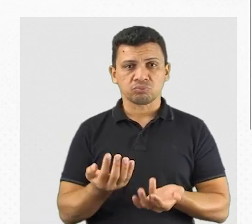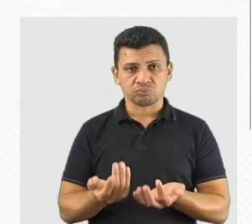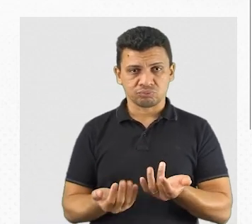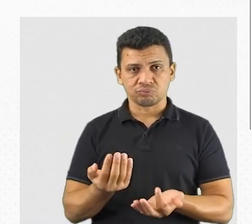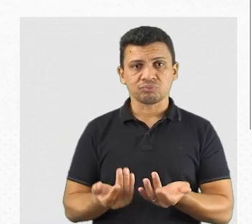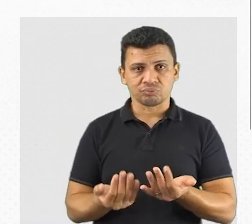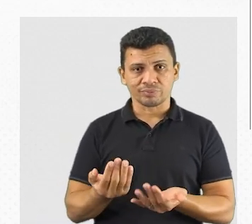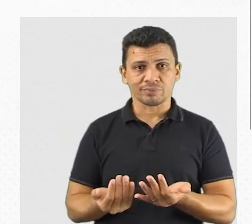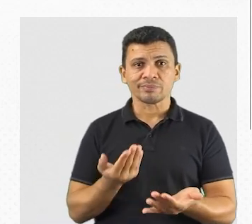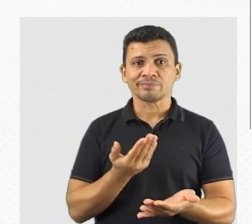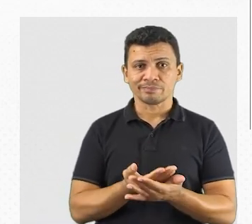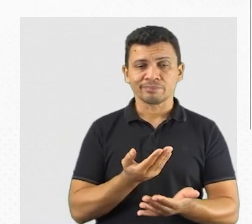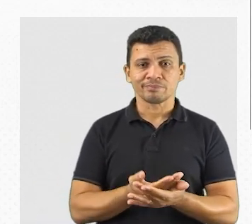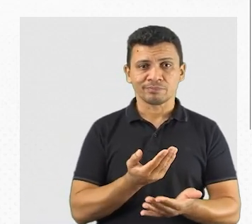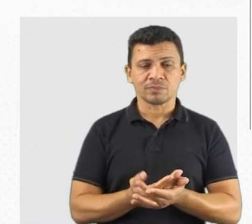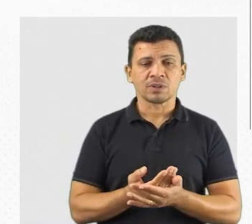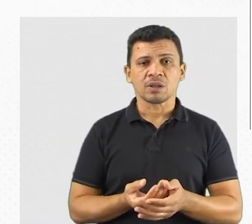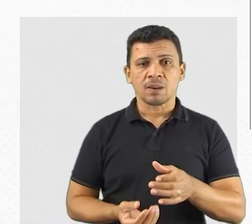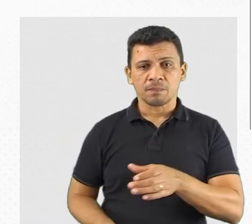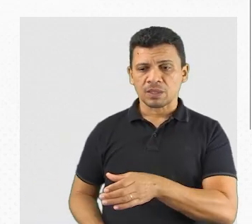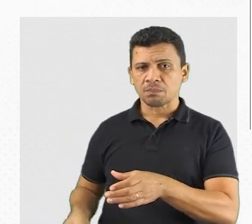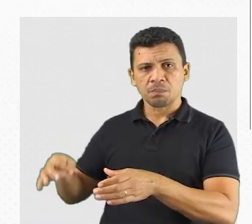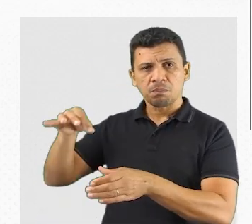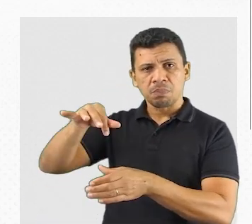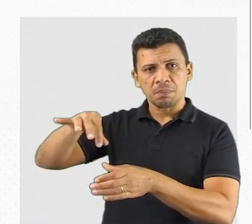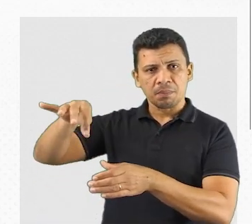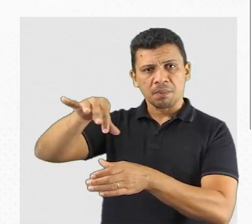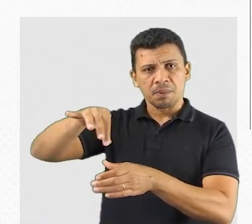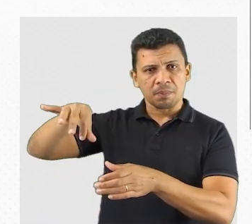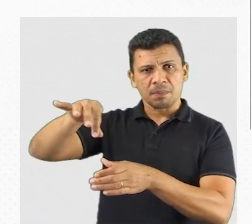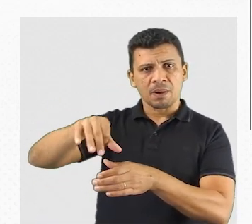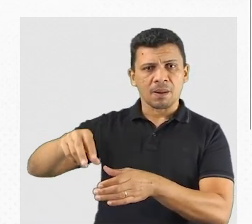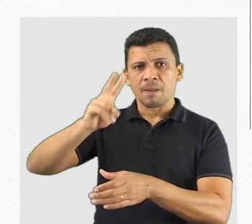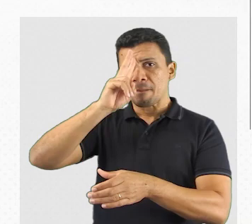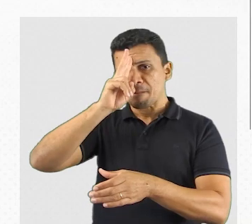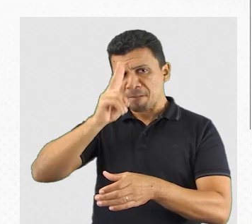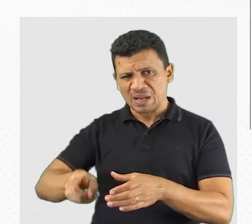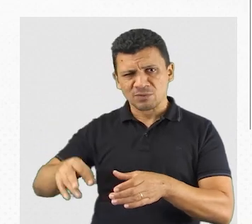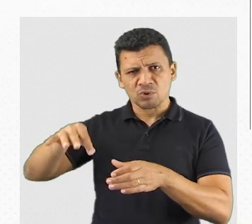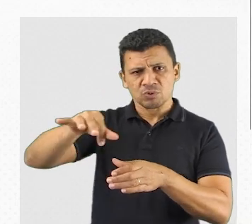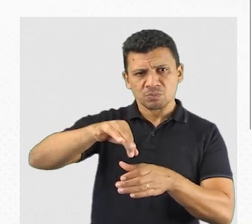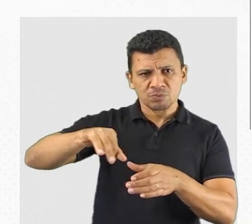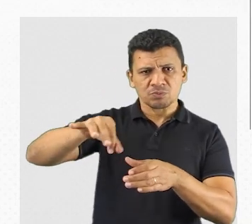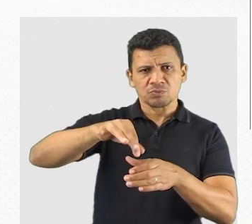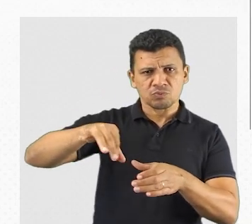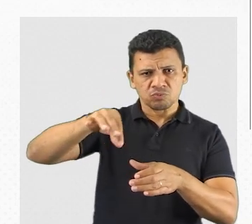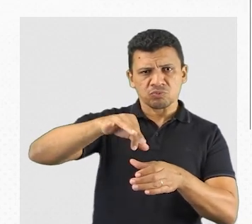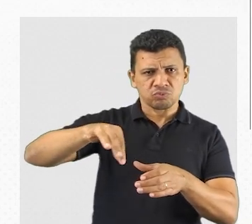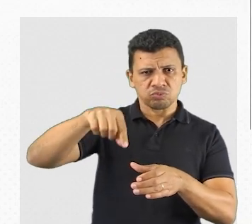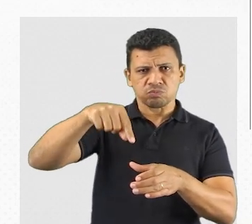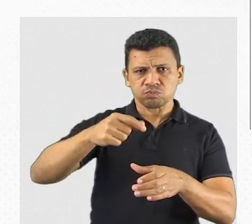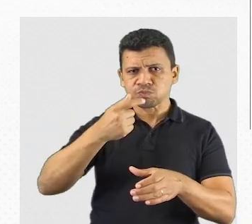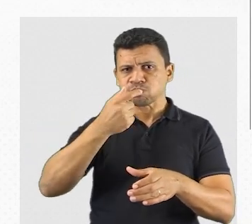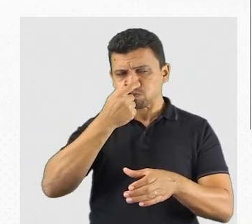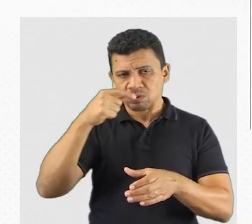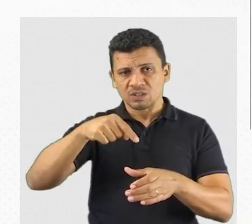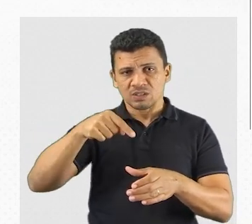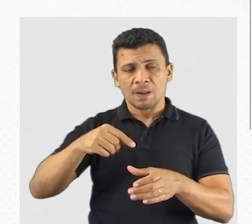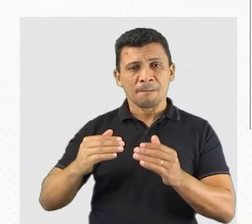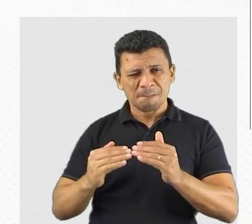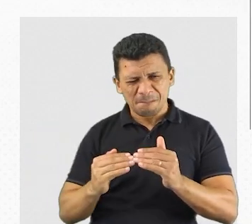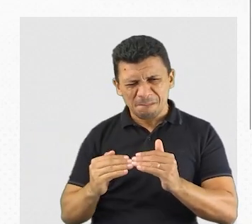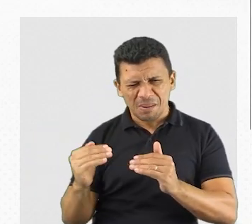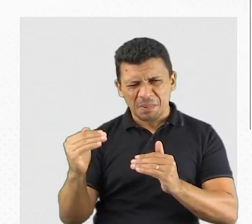volátil, vai aumentar. Quanto mais concentrado é esse sal, quanto mais partículas ele libera, mais intenso é esse efeito, tá?